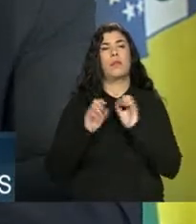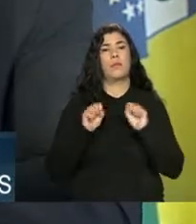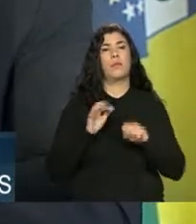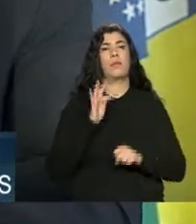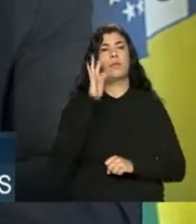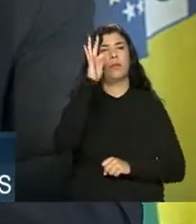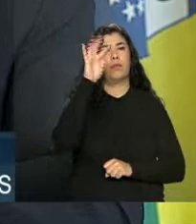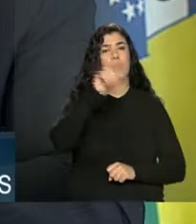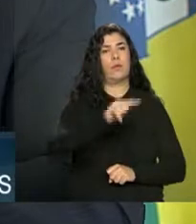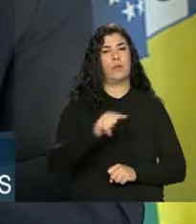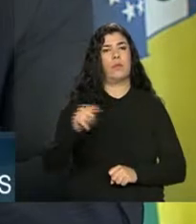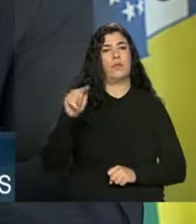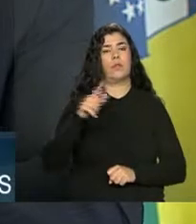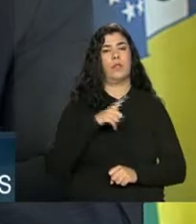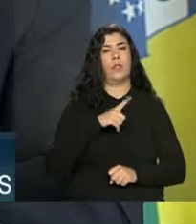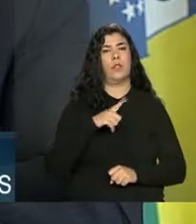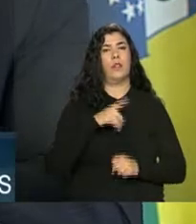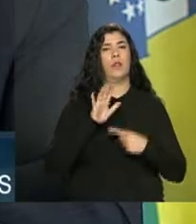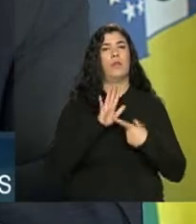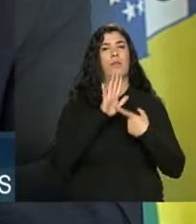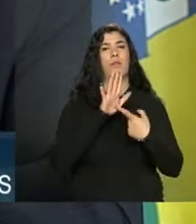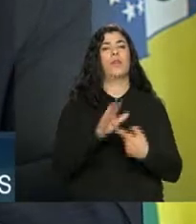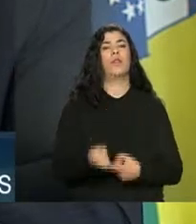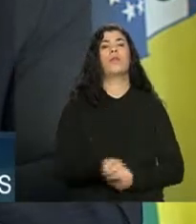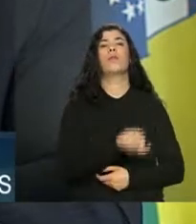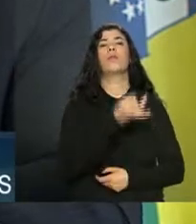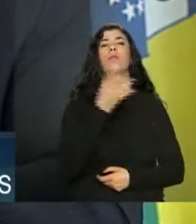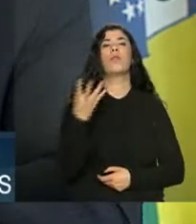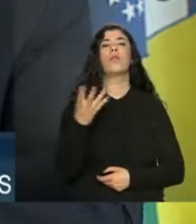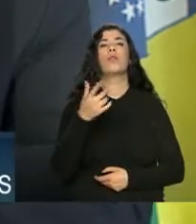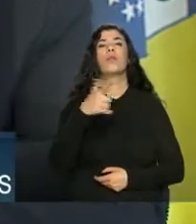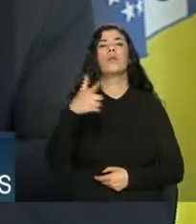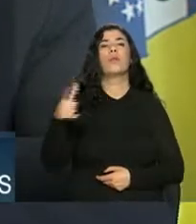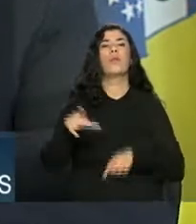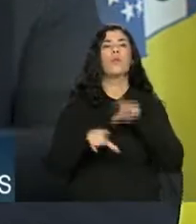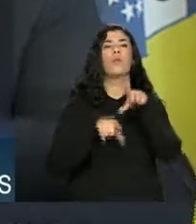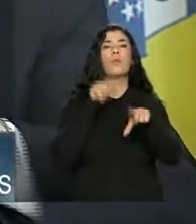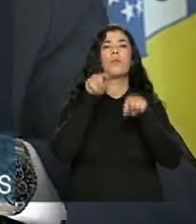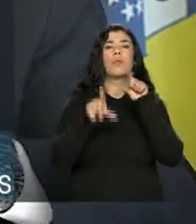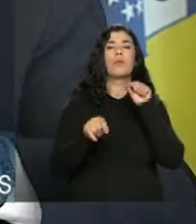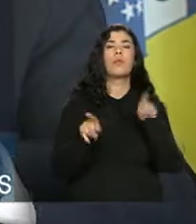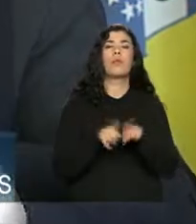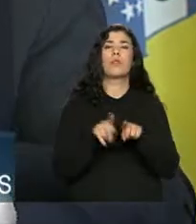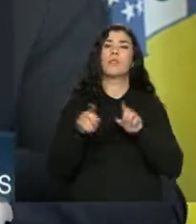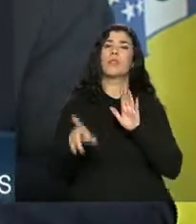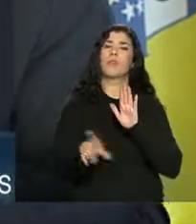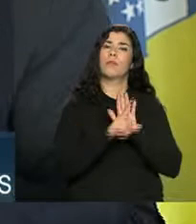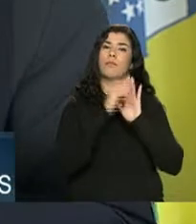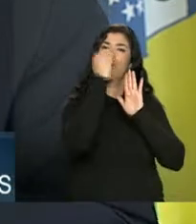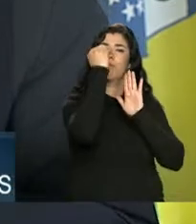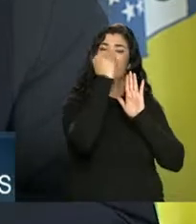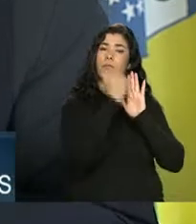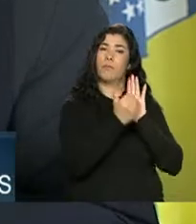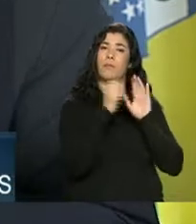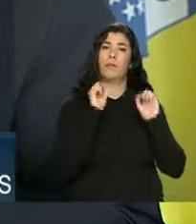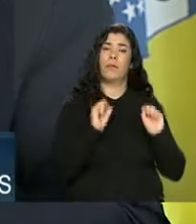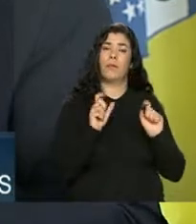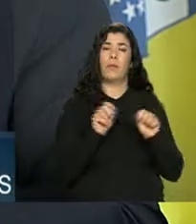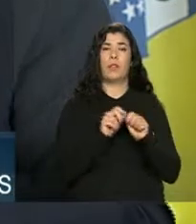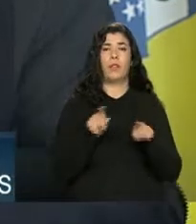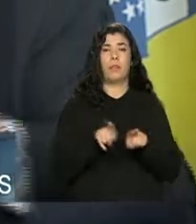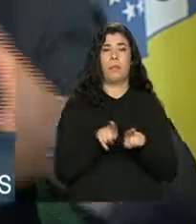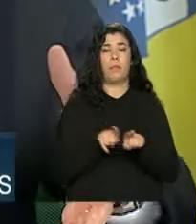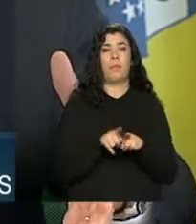que a gente possa na próxima semana trazer aqui quais são as alternativas tem questões legais também que nós somos